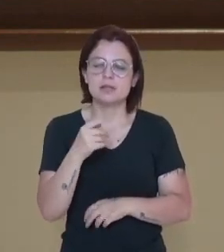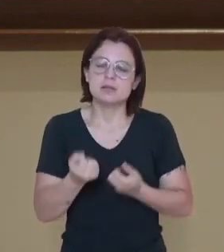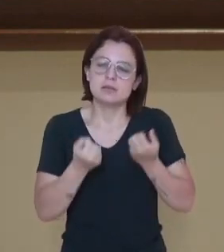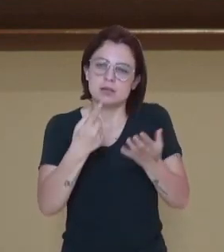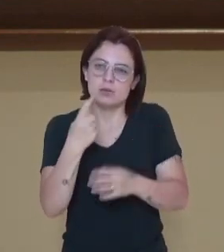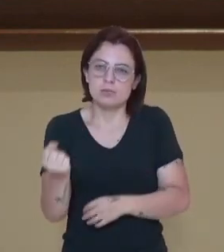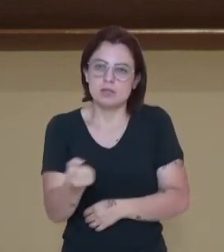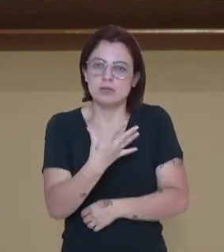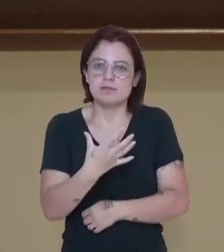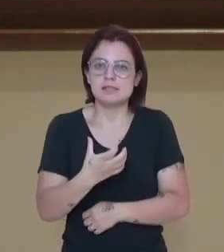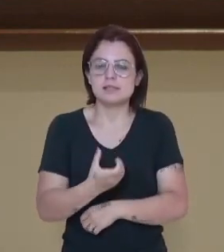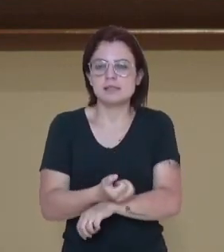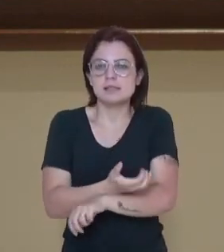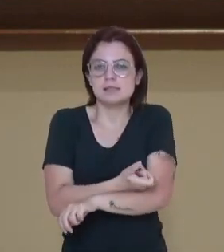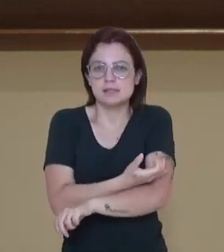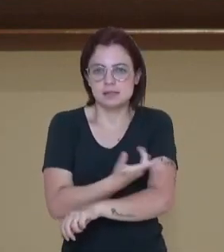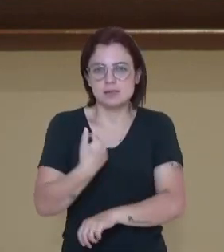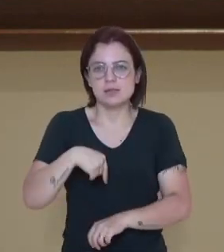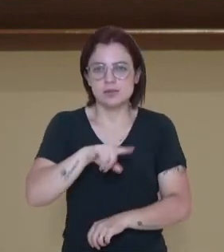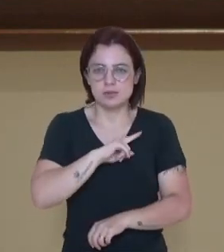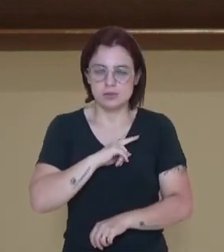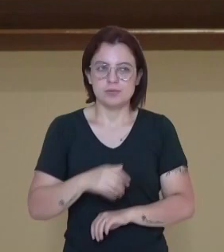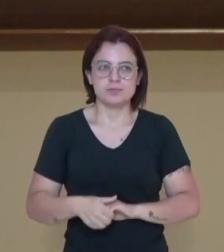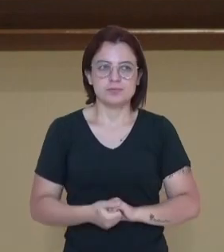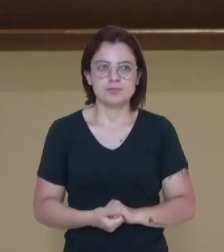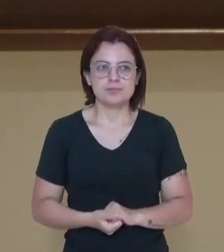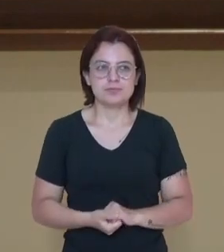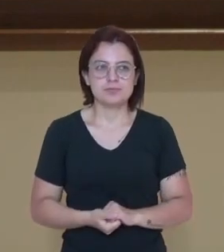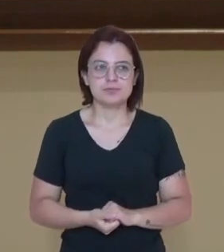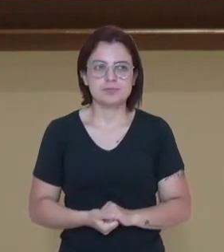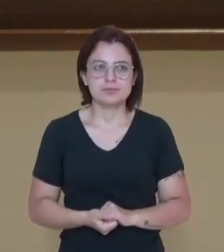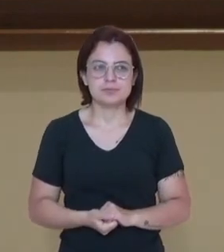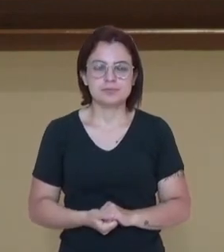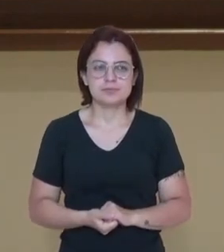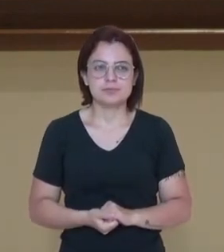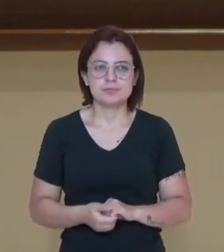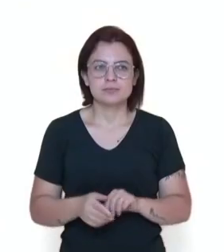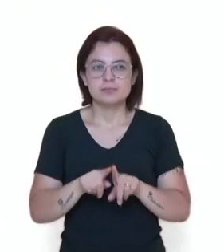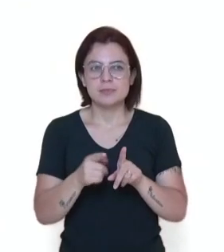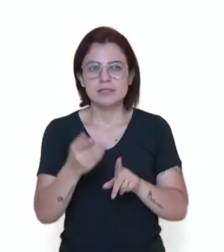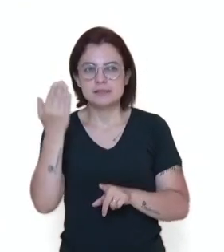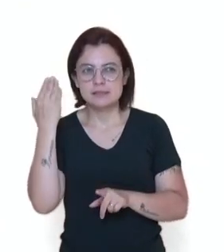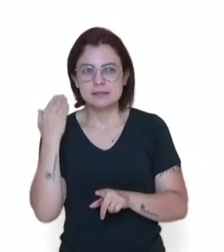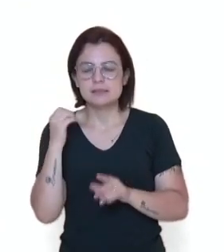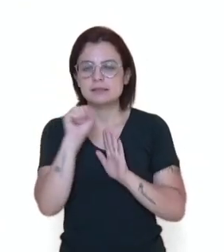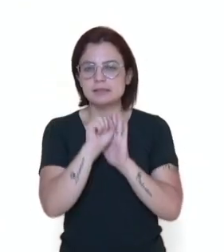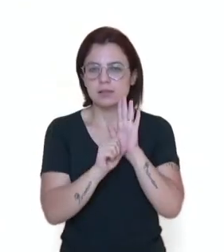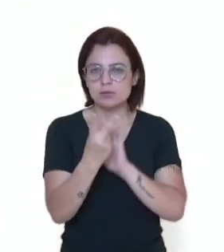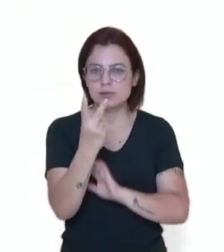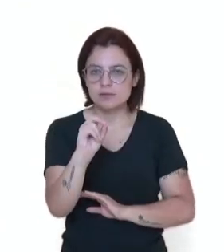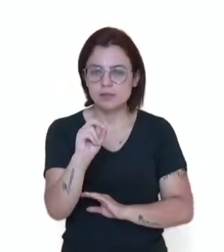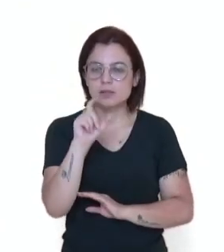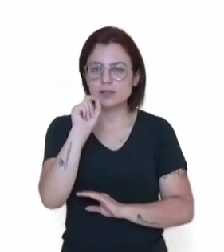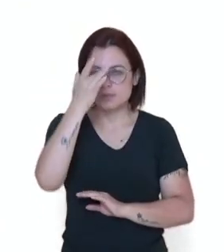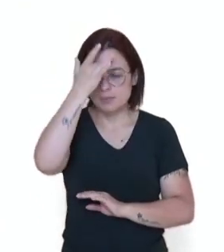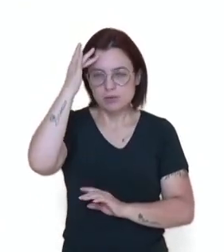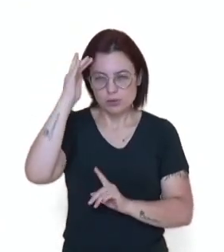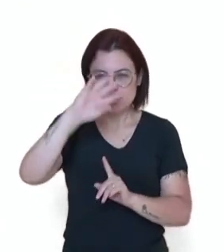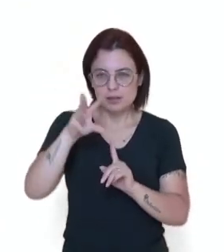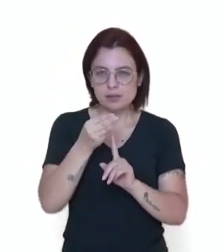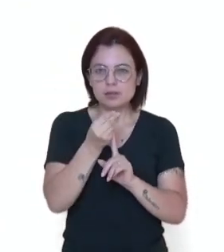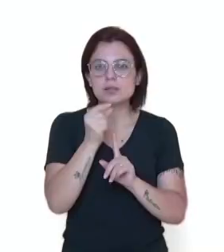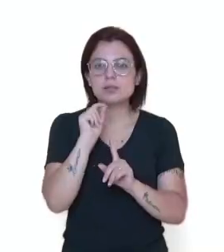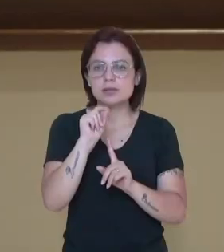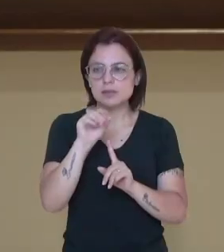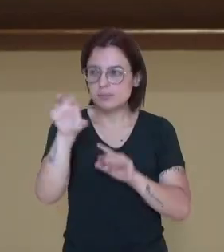sensação sonora aos nossos ouvidos, juntando os estilos. Mas no século XX, os artistas eles não vão